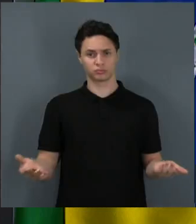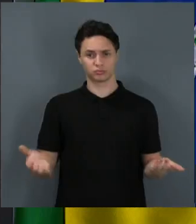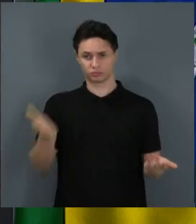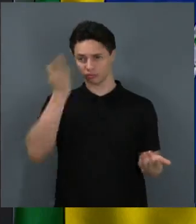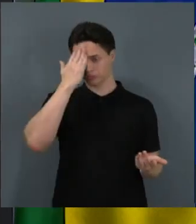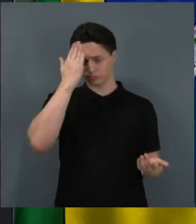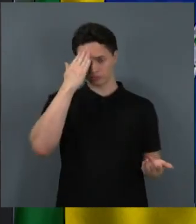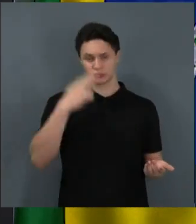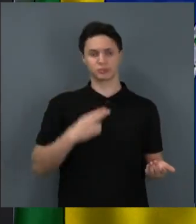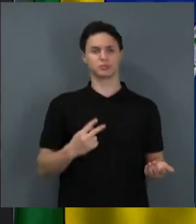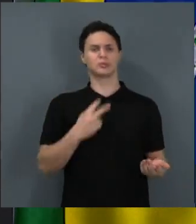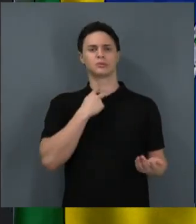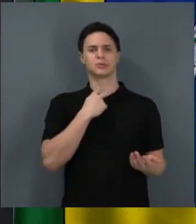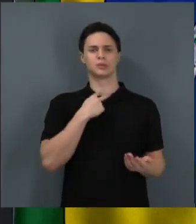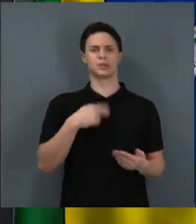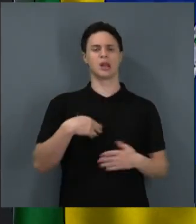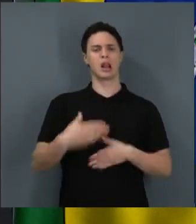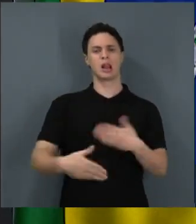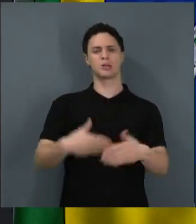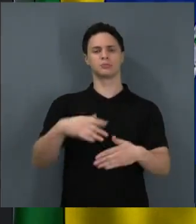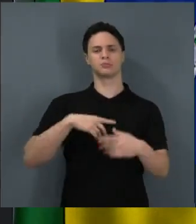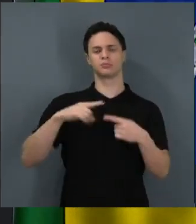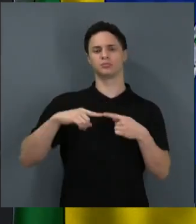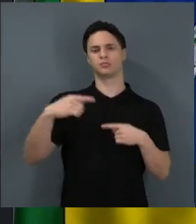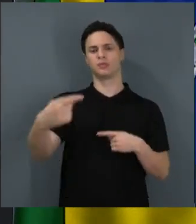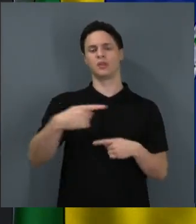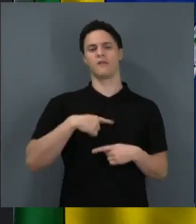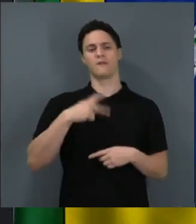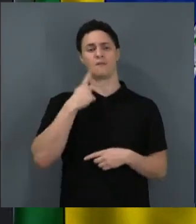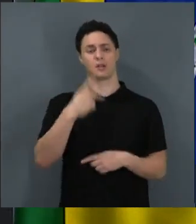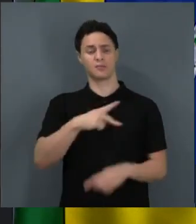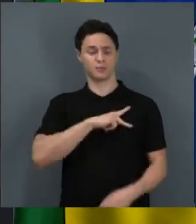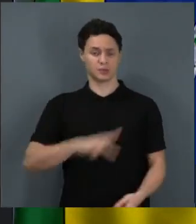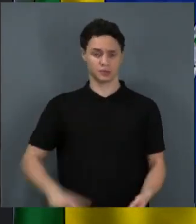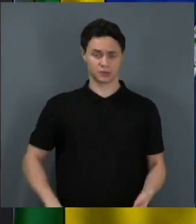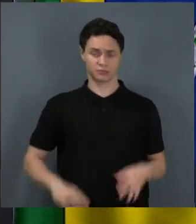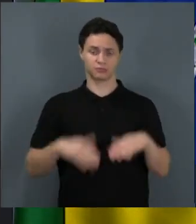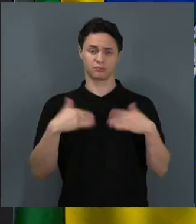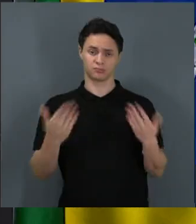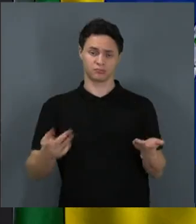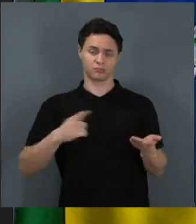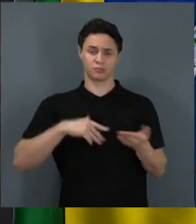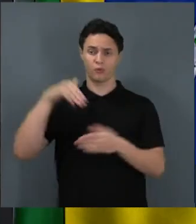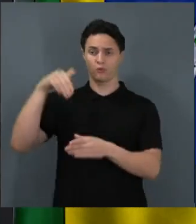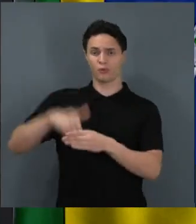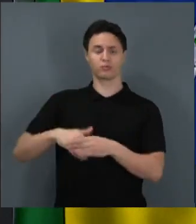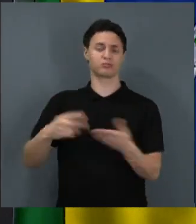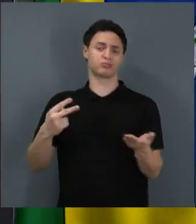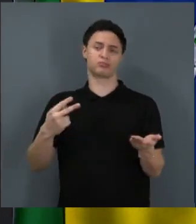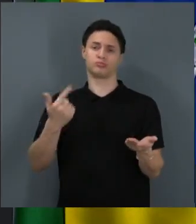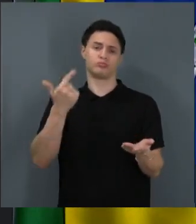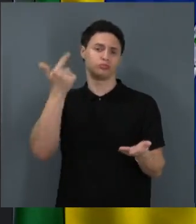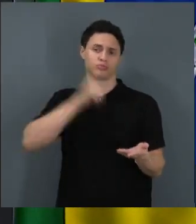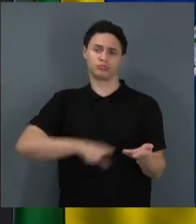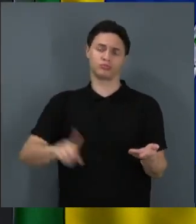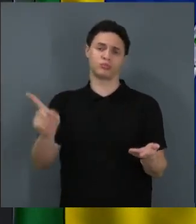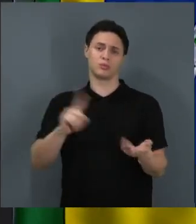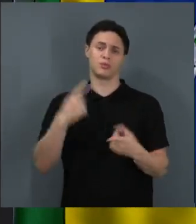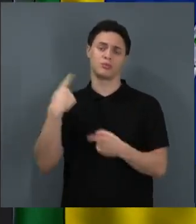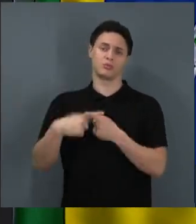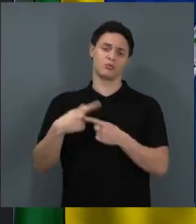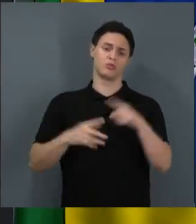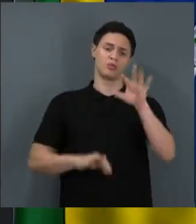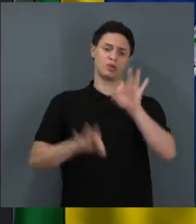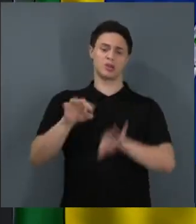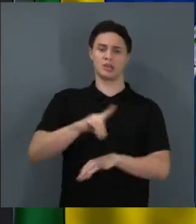que não poderia ser prescrutado após a fala do presidente. Por isso ele está inelegível. Ou porque reuniu-se no dia 7 de